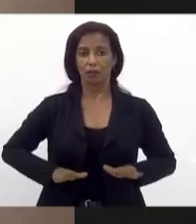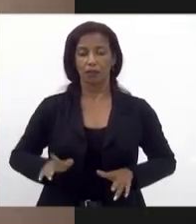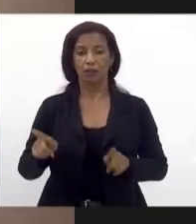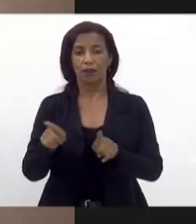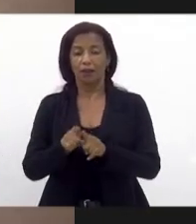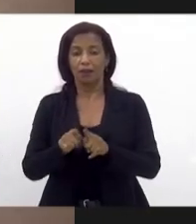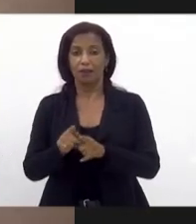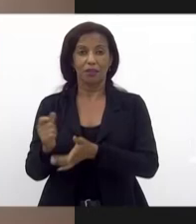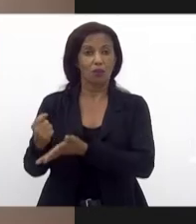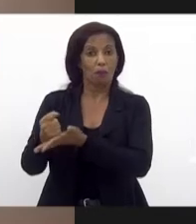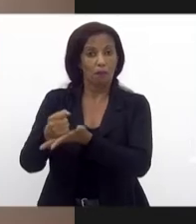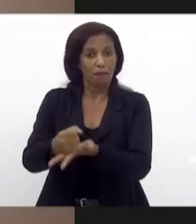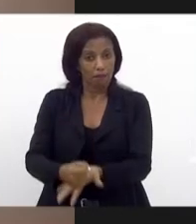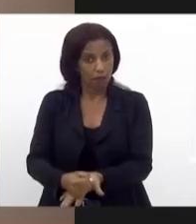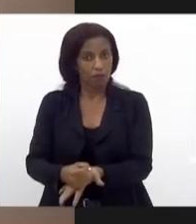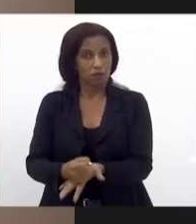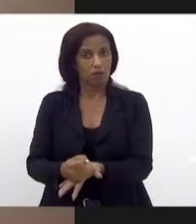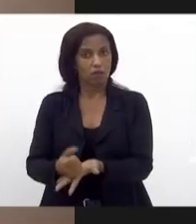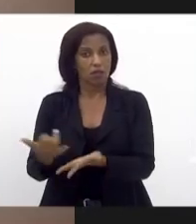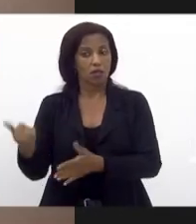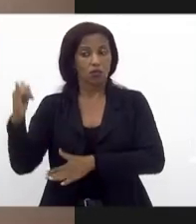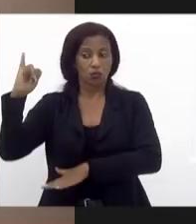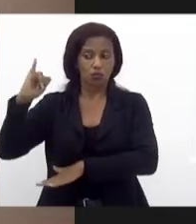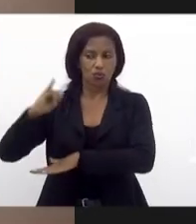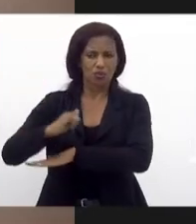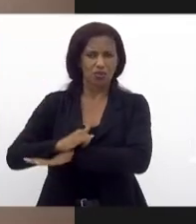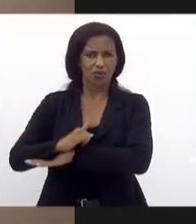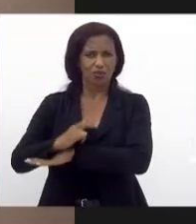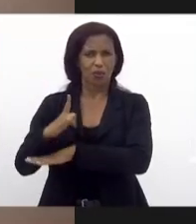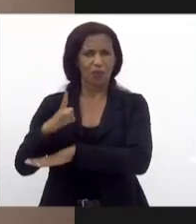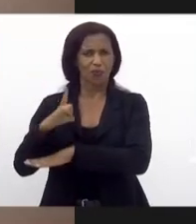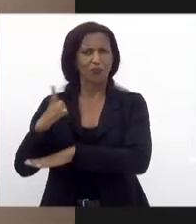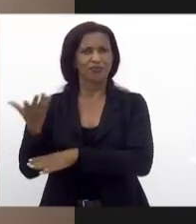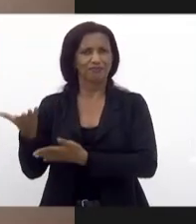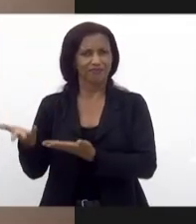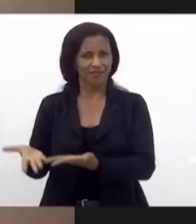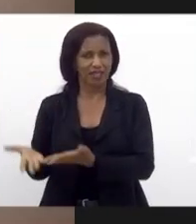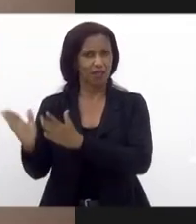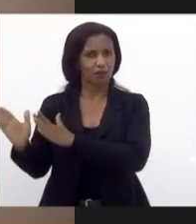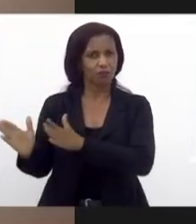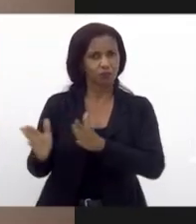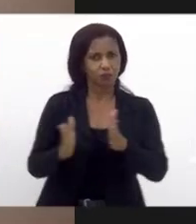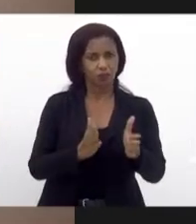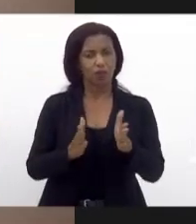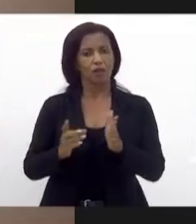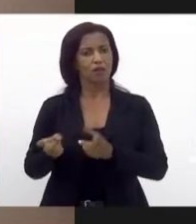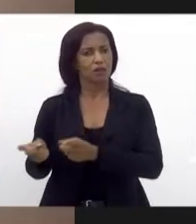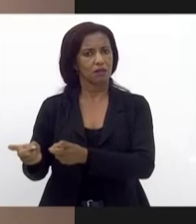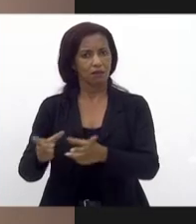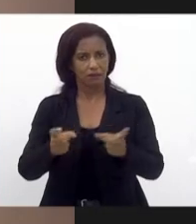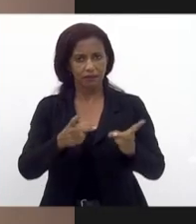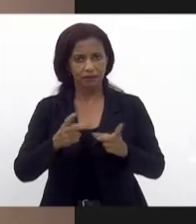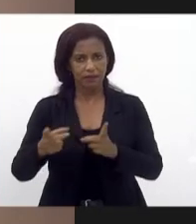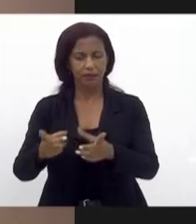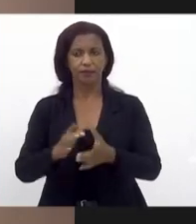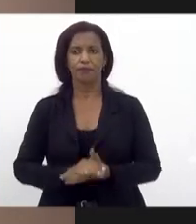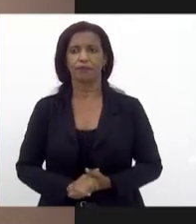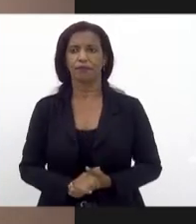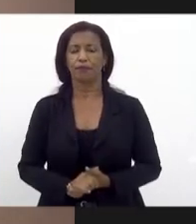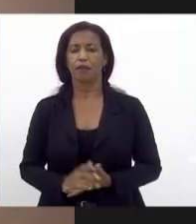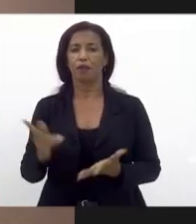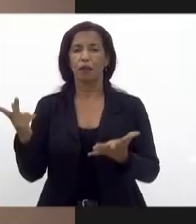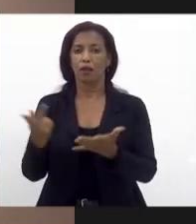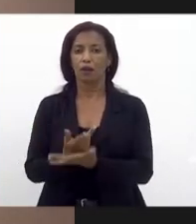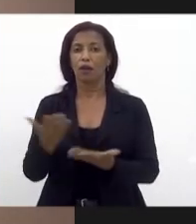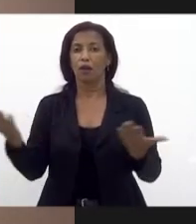São pesos em que o Santos Dumont carrega nessa concessão.